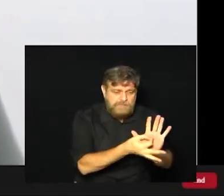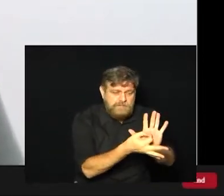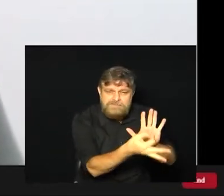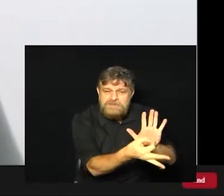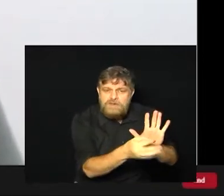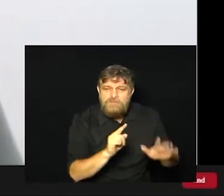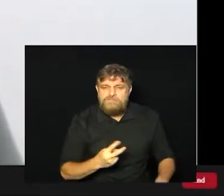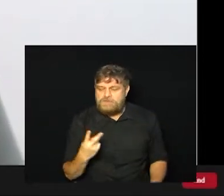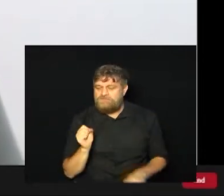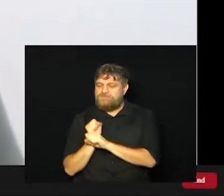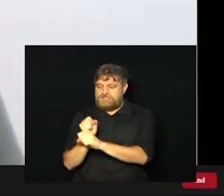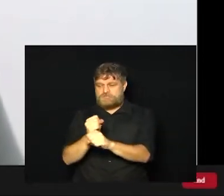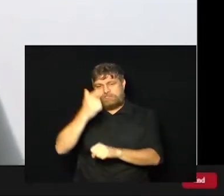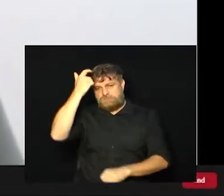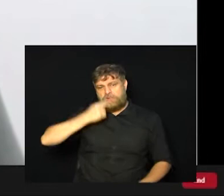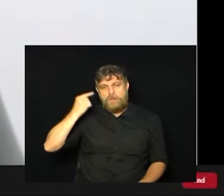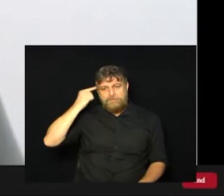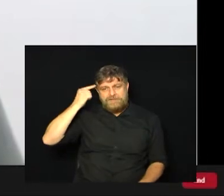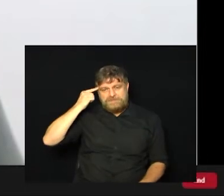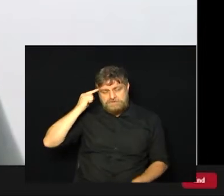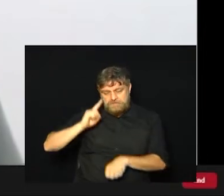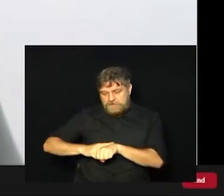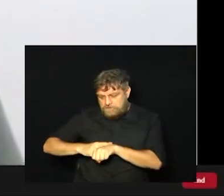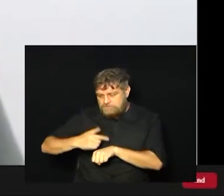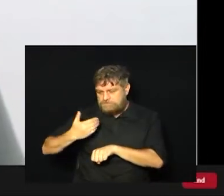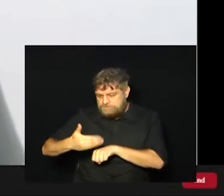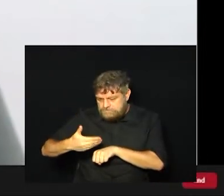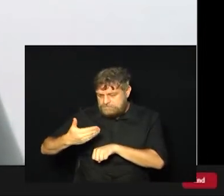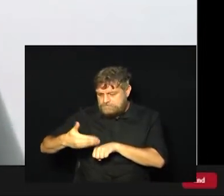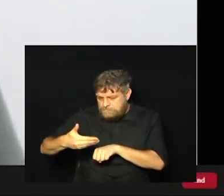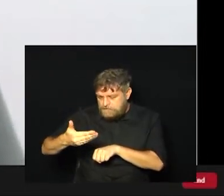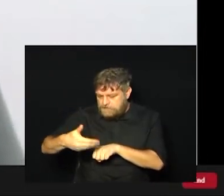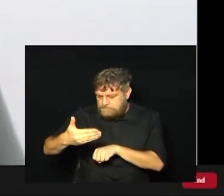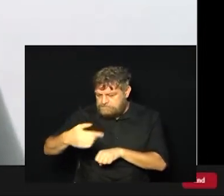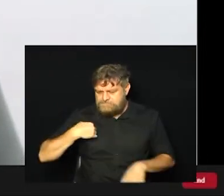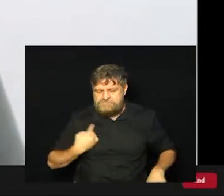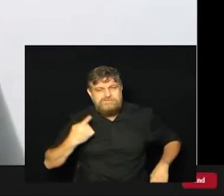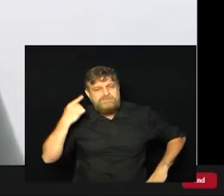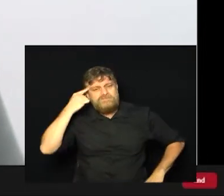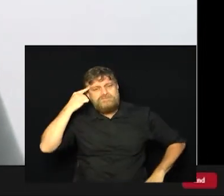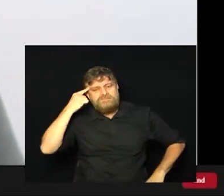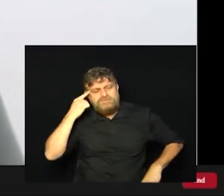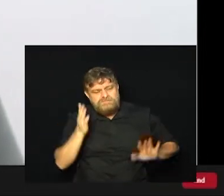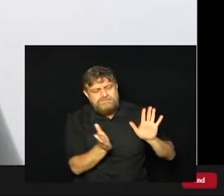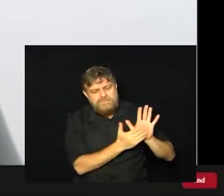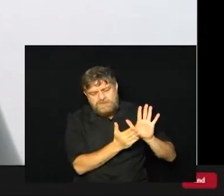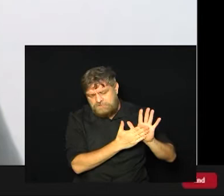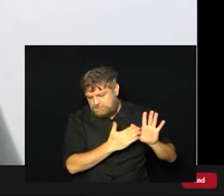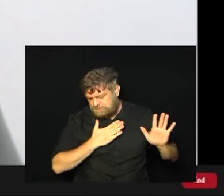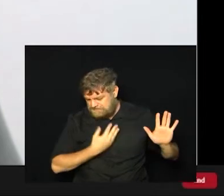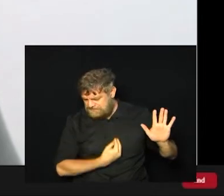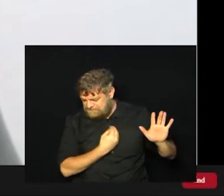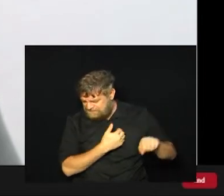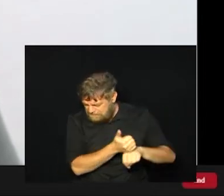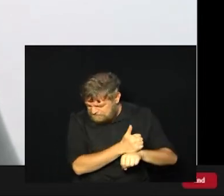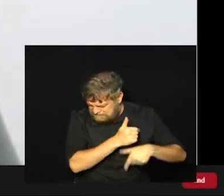uns 20 anos. Só que ao longo do tempo a gente começou a questionar que não pode ser um propósito egóico, Gabriel. Tem